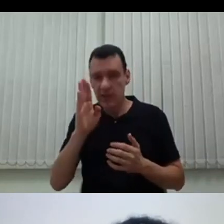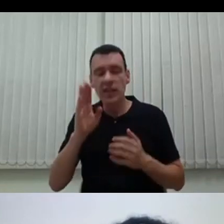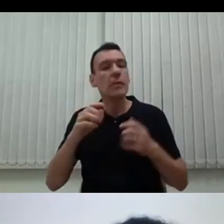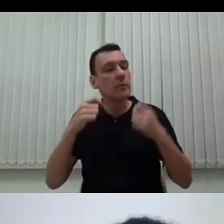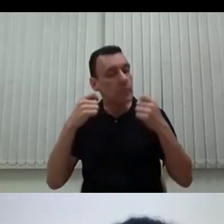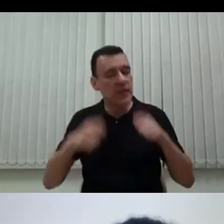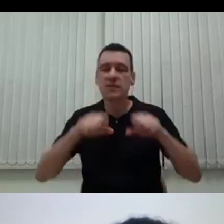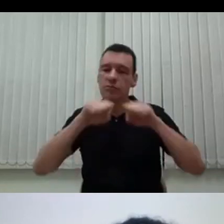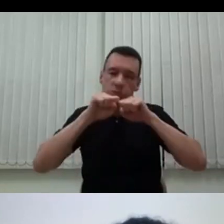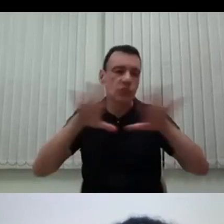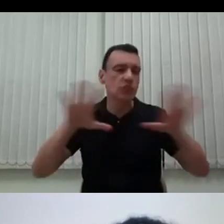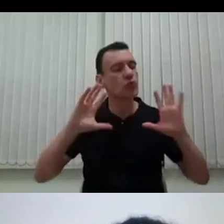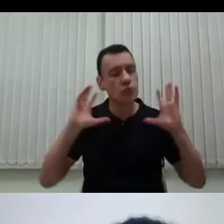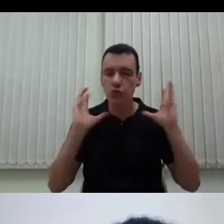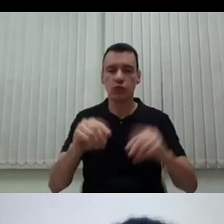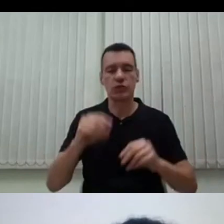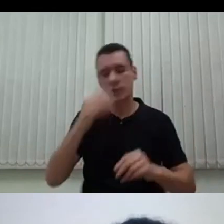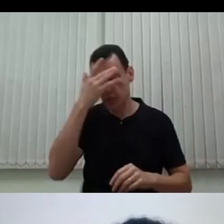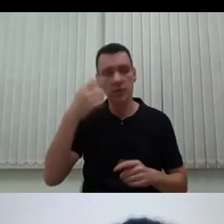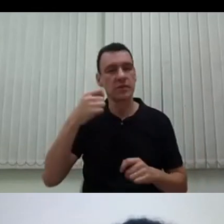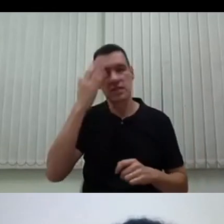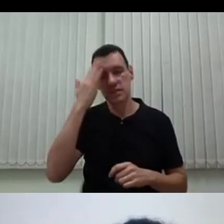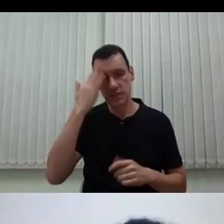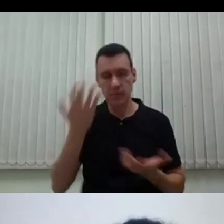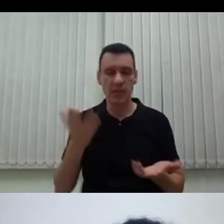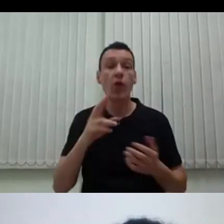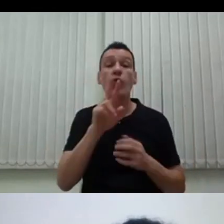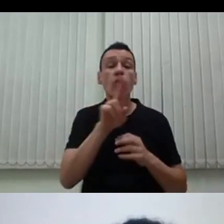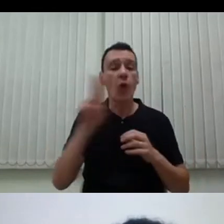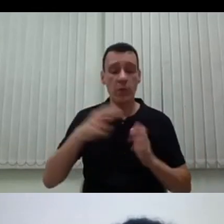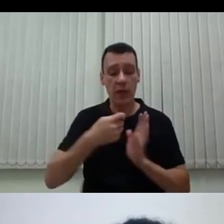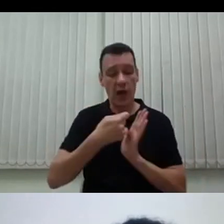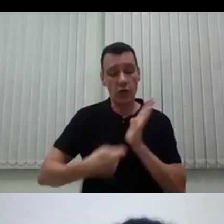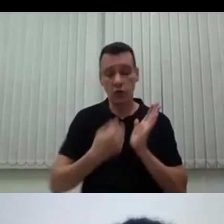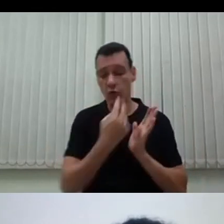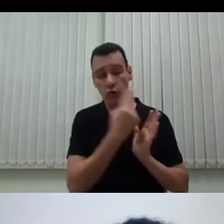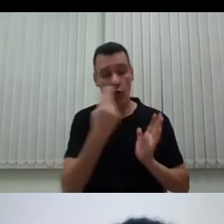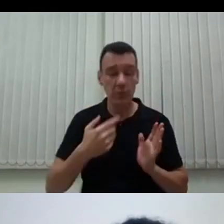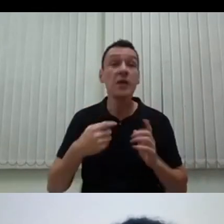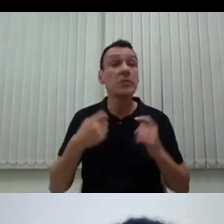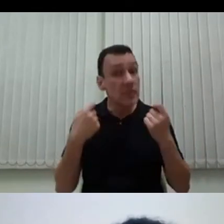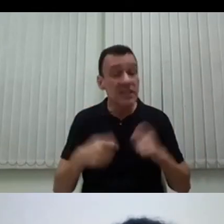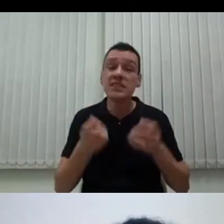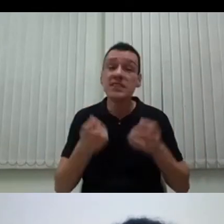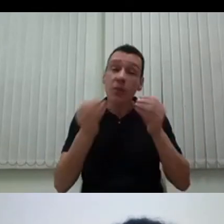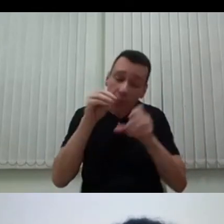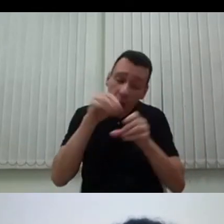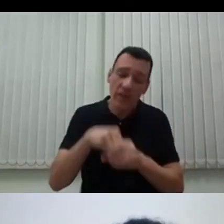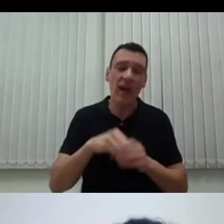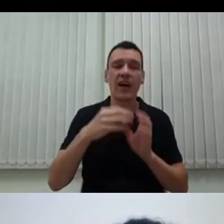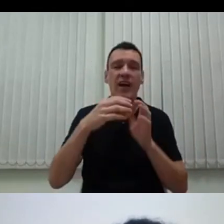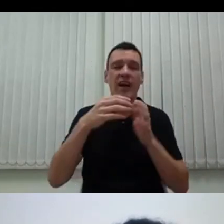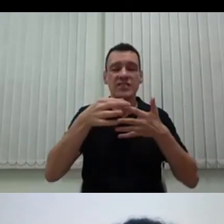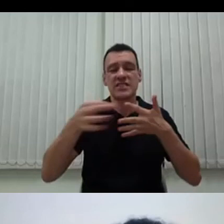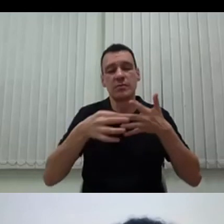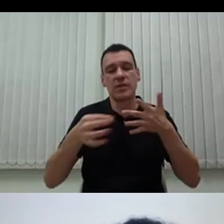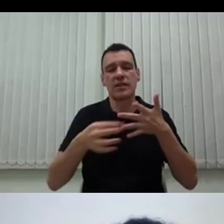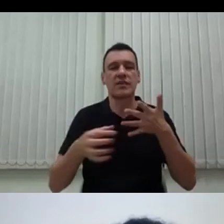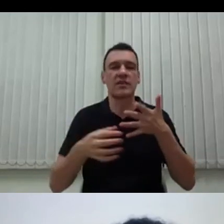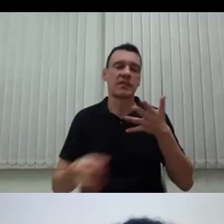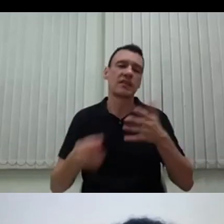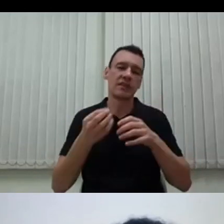títulos dos livros, os nomes dos autores começarão a circular, eles têm de entrar no currículo, a gente tem de transformar nosso currículo, que